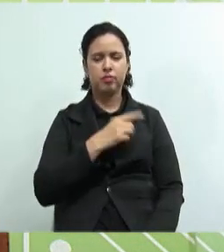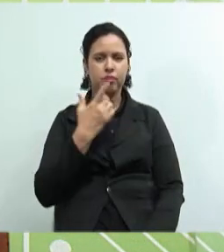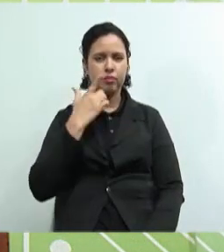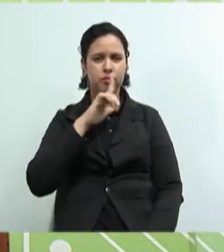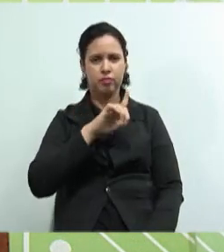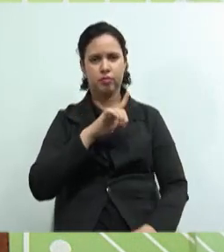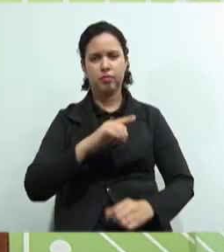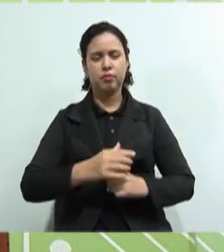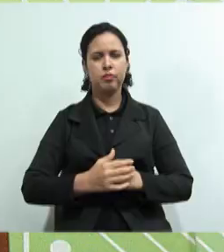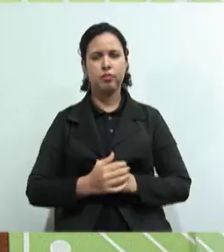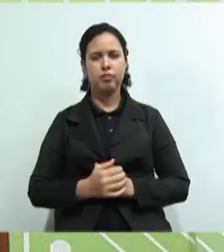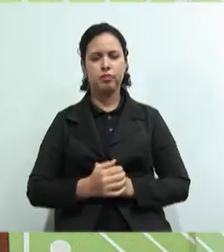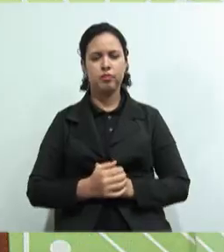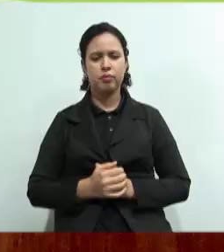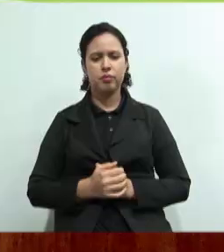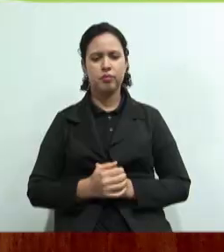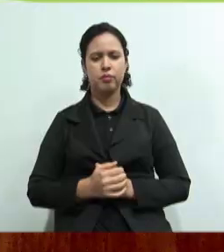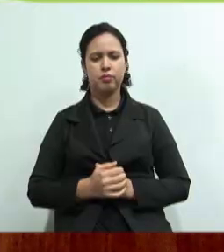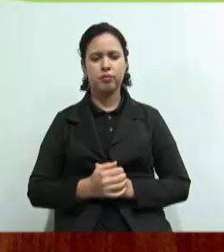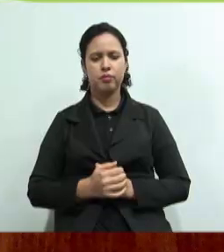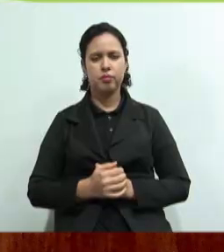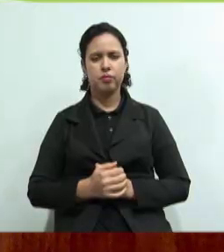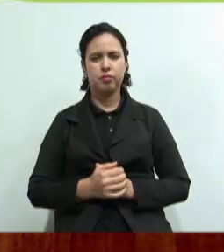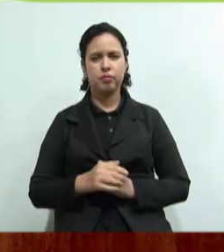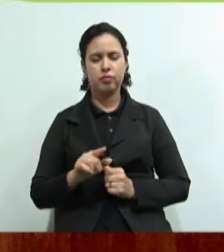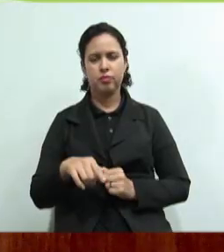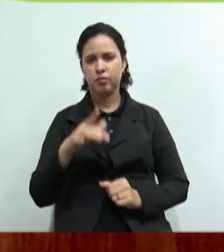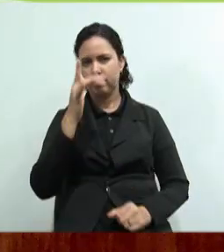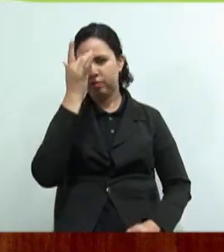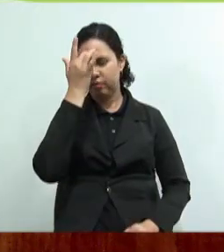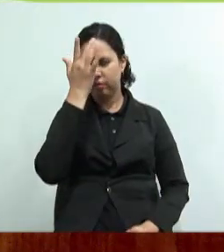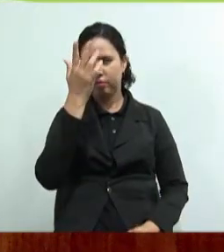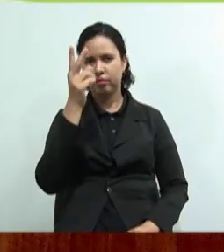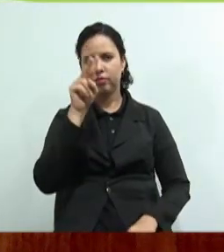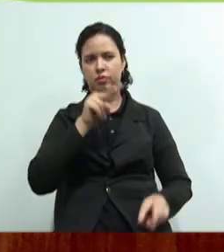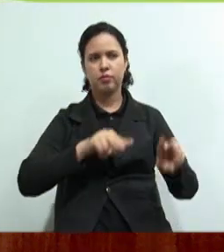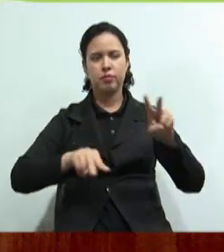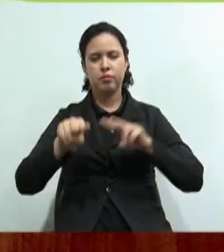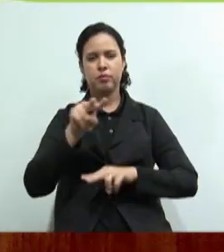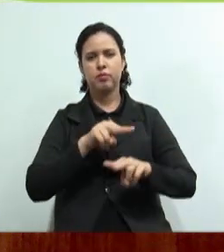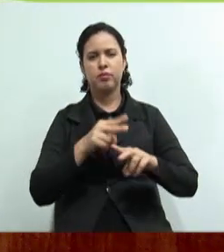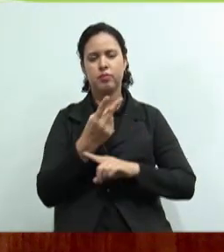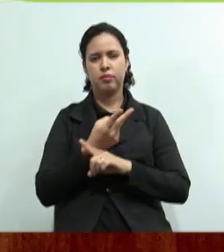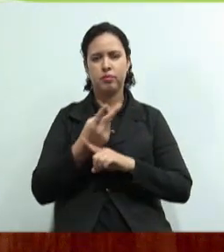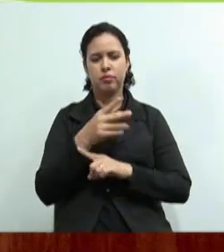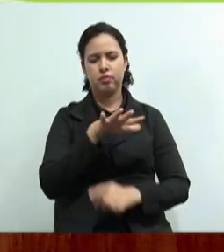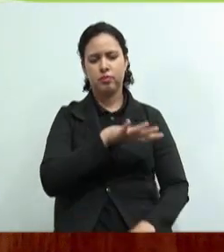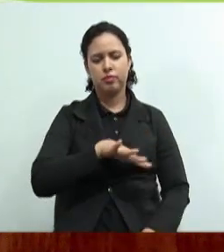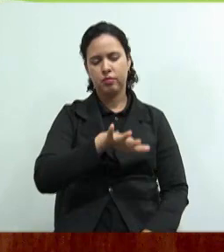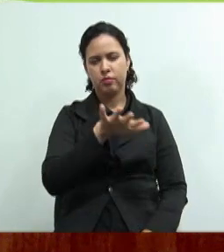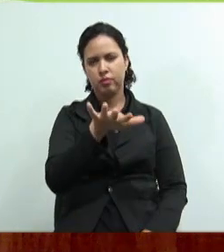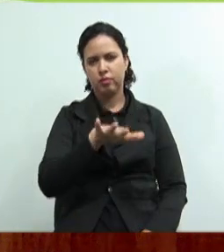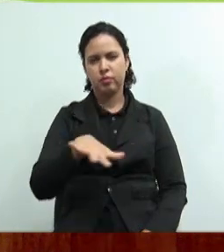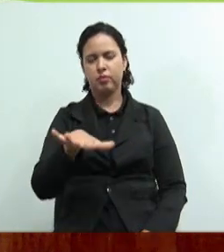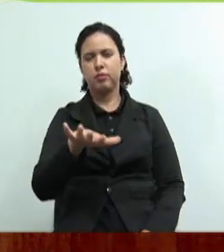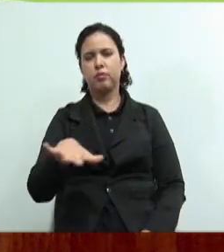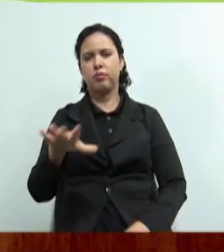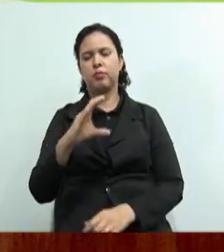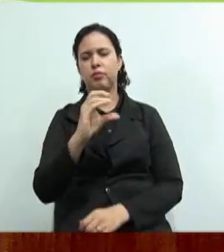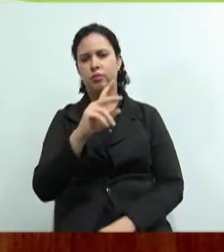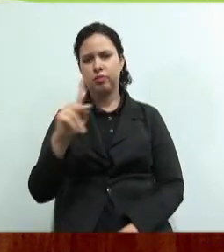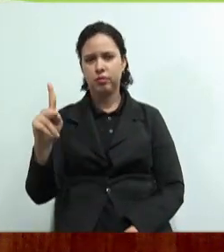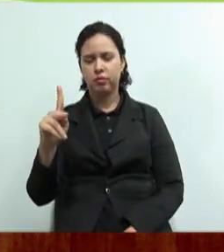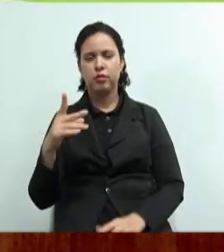consumo. E é fácil visualizar isso observando os ramos do cooperativismo. Em todos aqueles